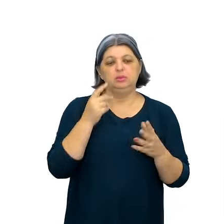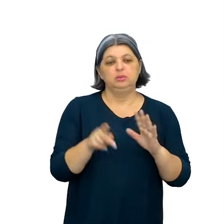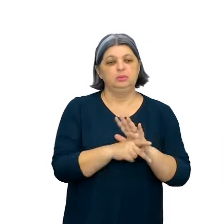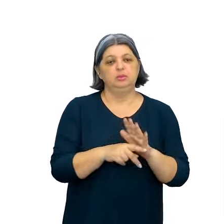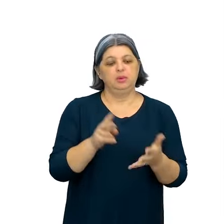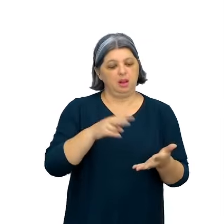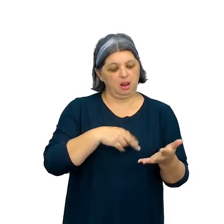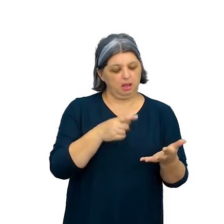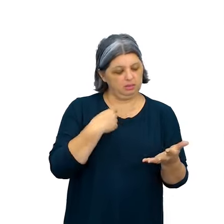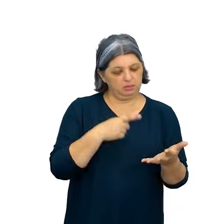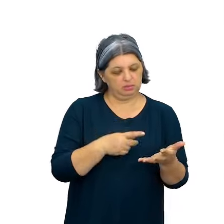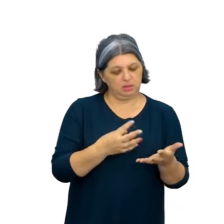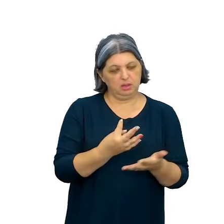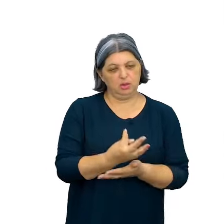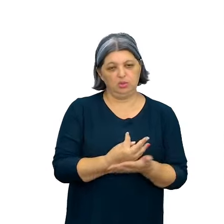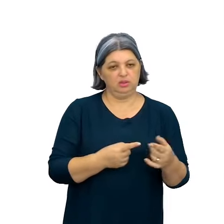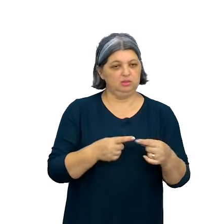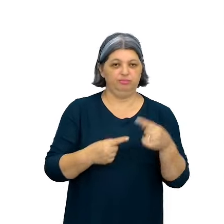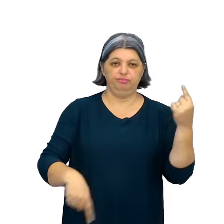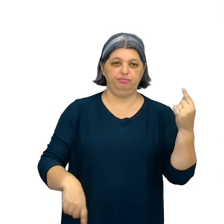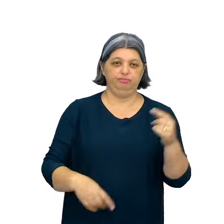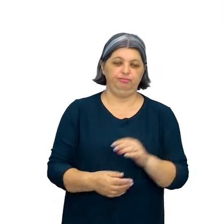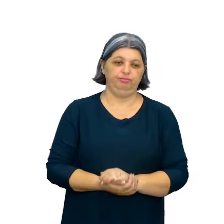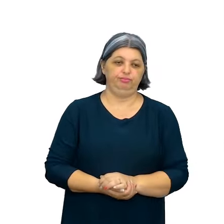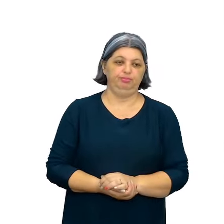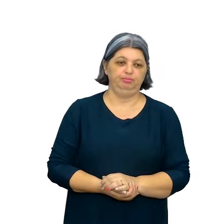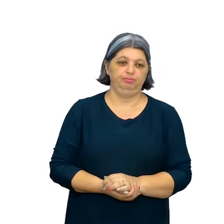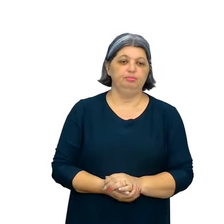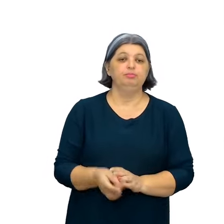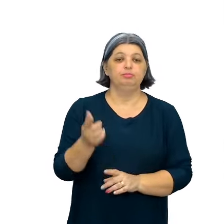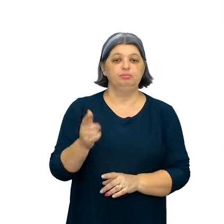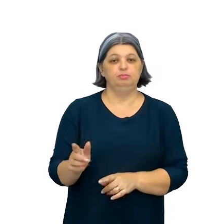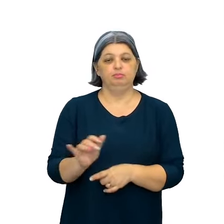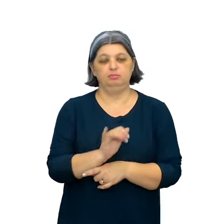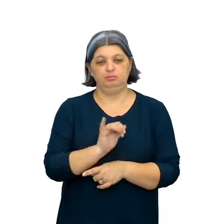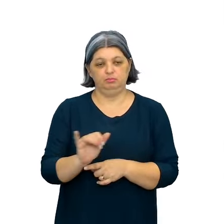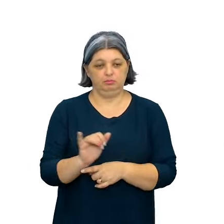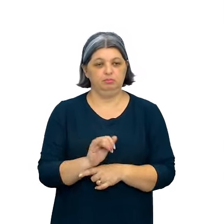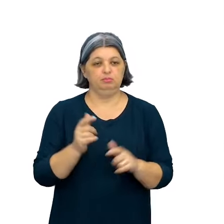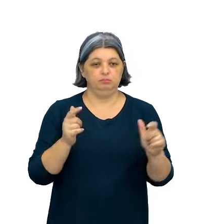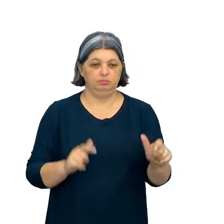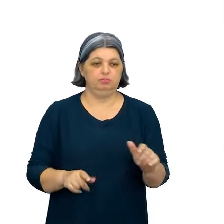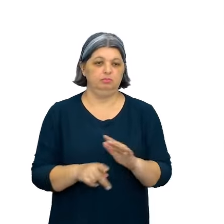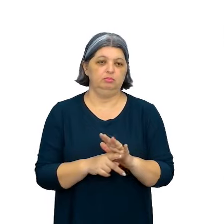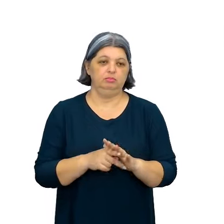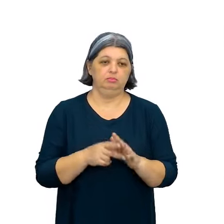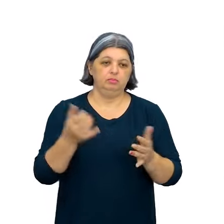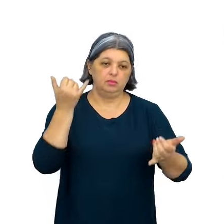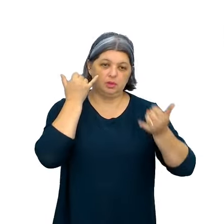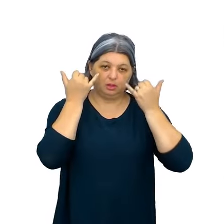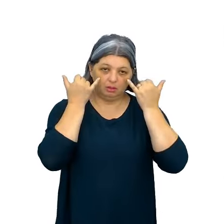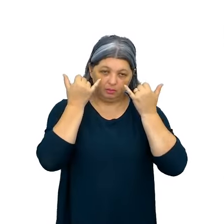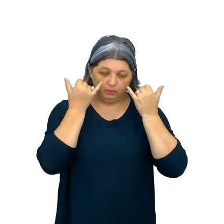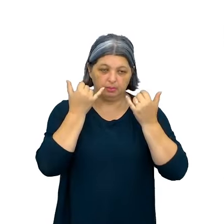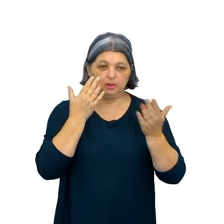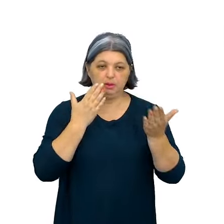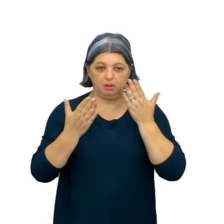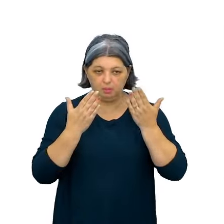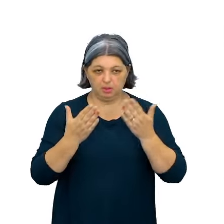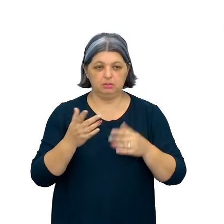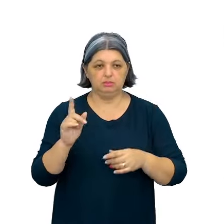por um caminho e o texto iria por outro. A outra estratégia é a localização e ou cópia de informações. Em certas